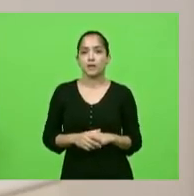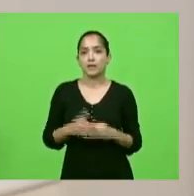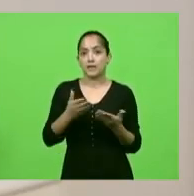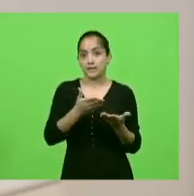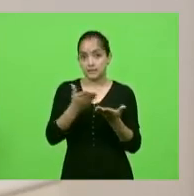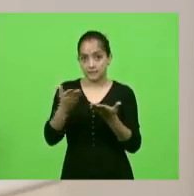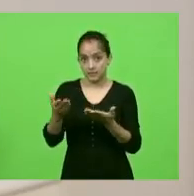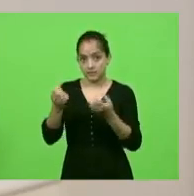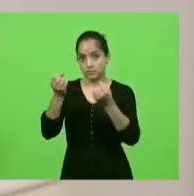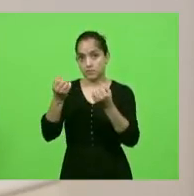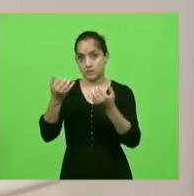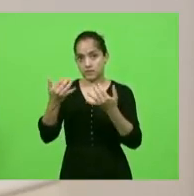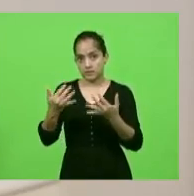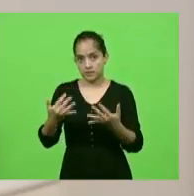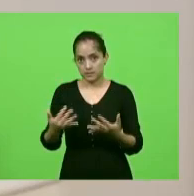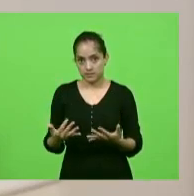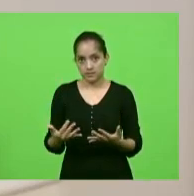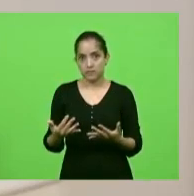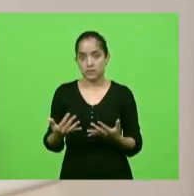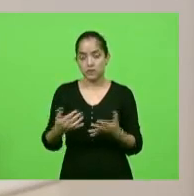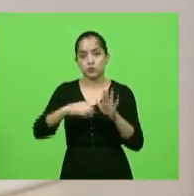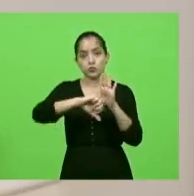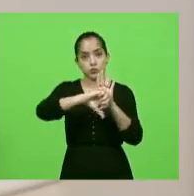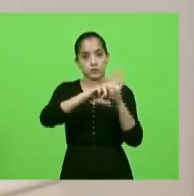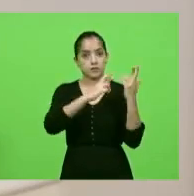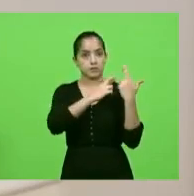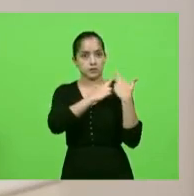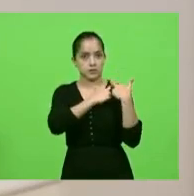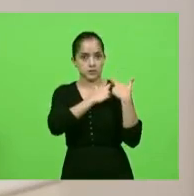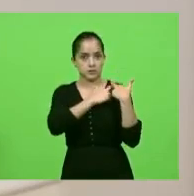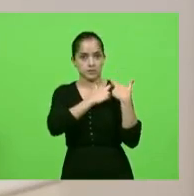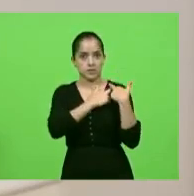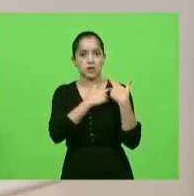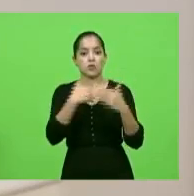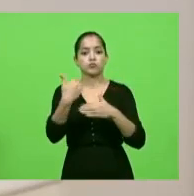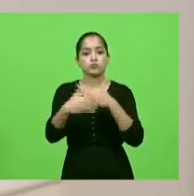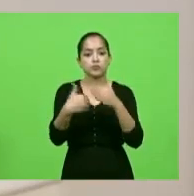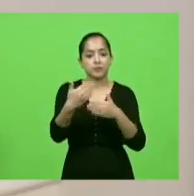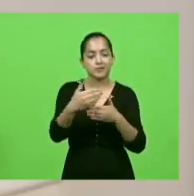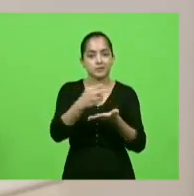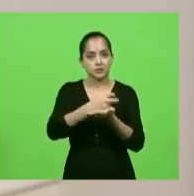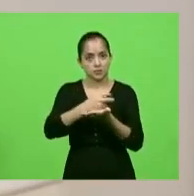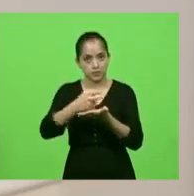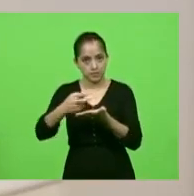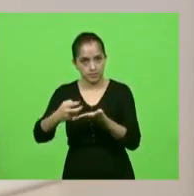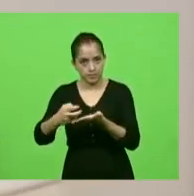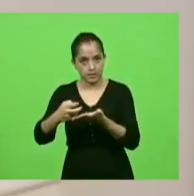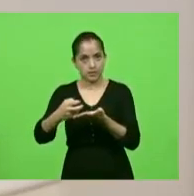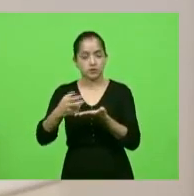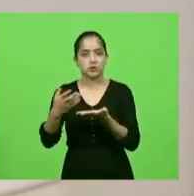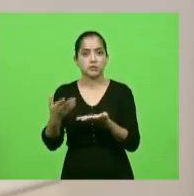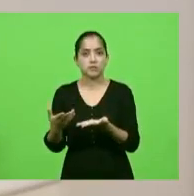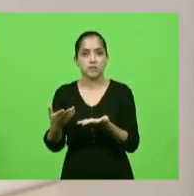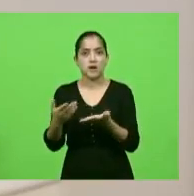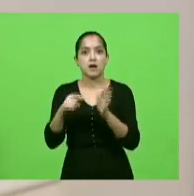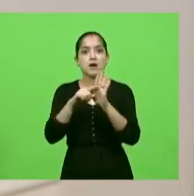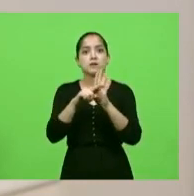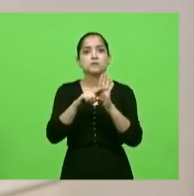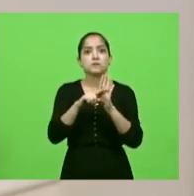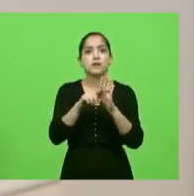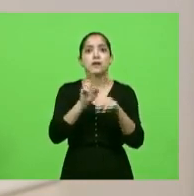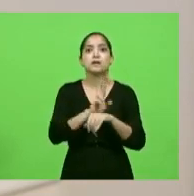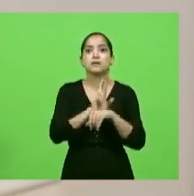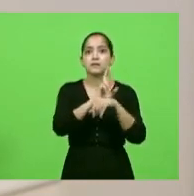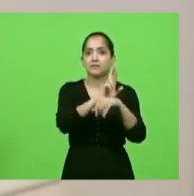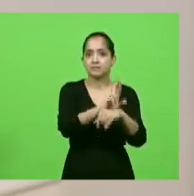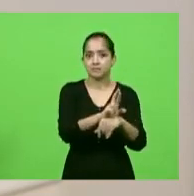essas considerações acerca dos crimes de responsabilidade do procedimento do impeachment, adentro na análise da representação